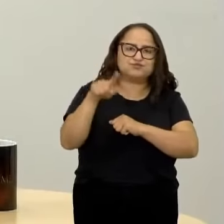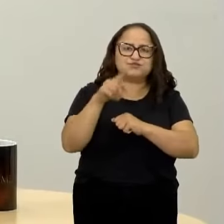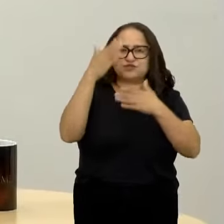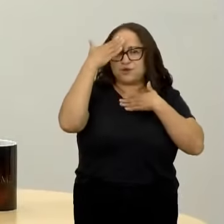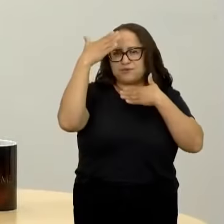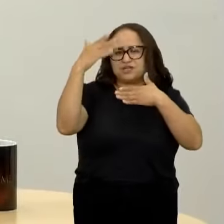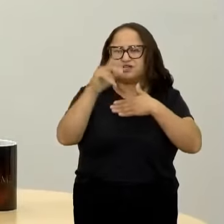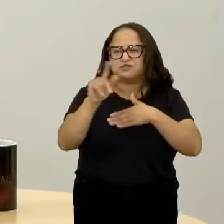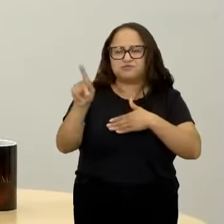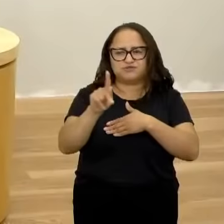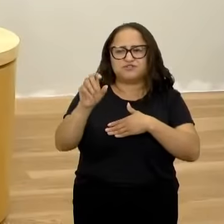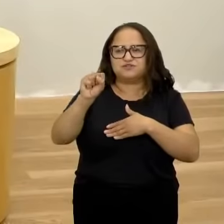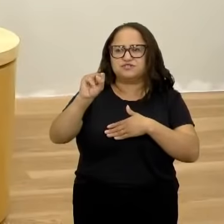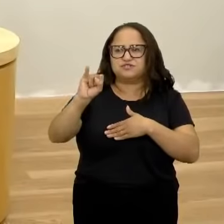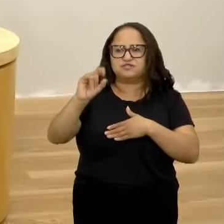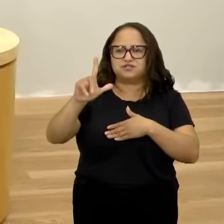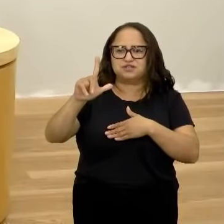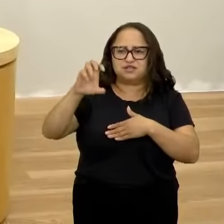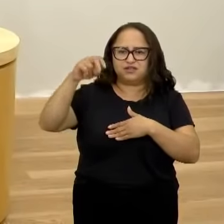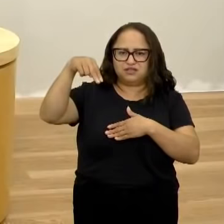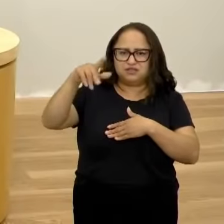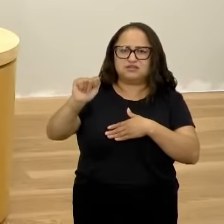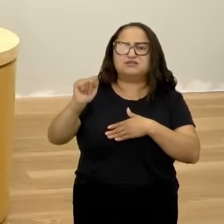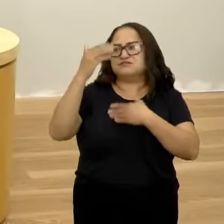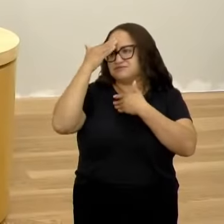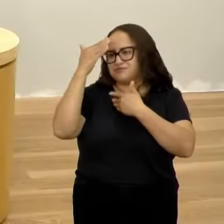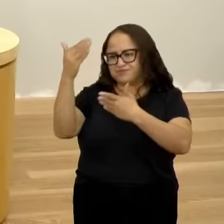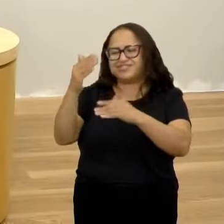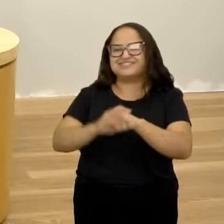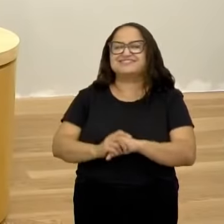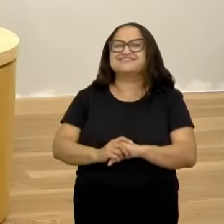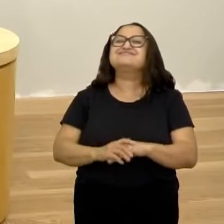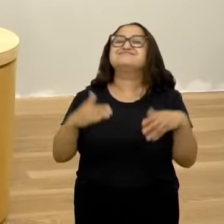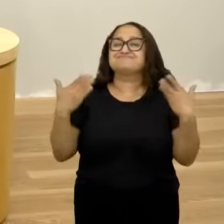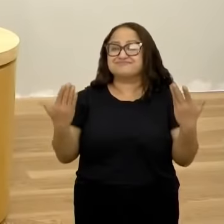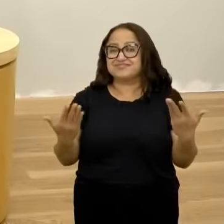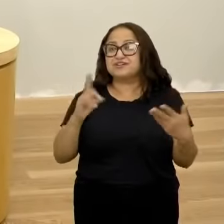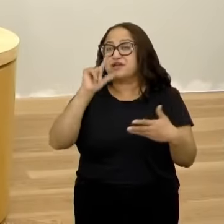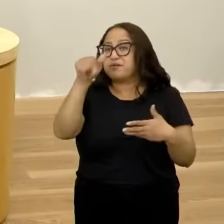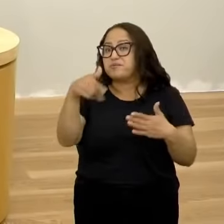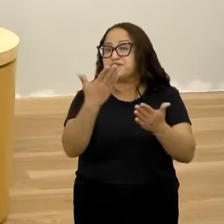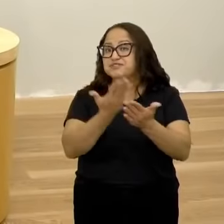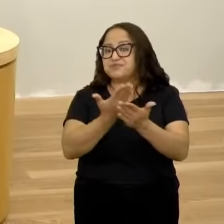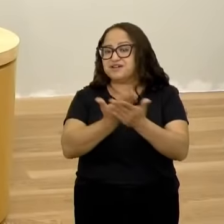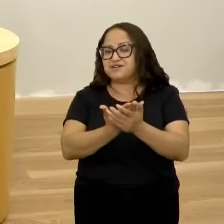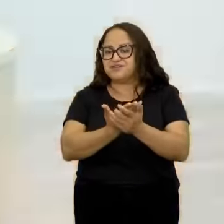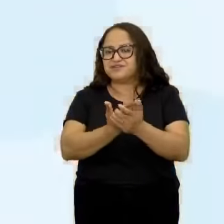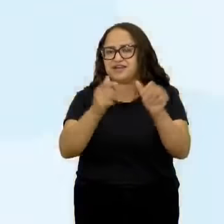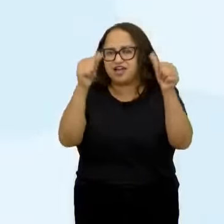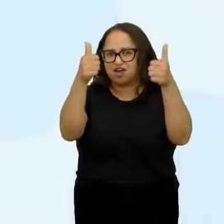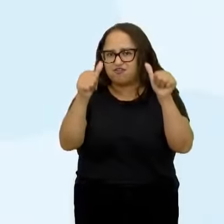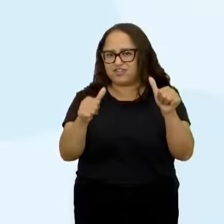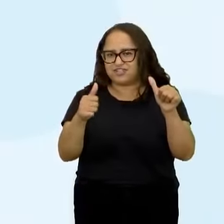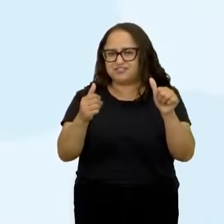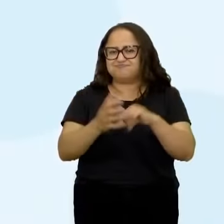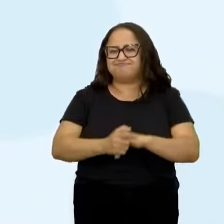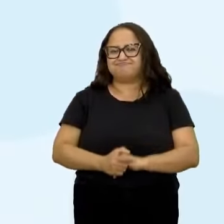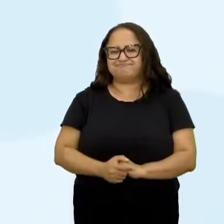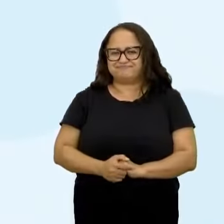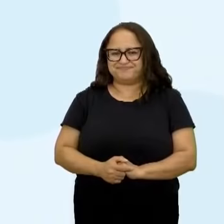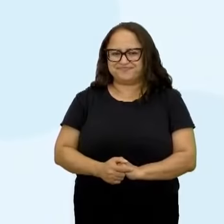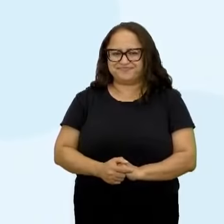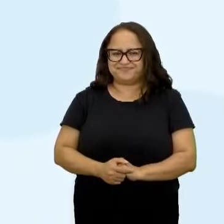Obrigado pelo seu Cilene obrigado e é isso aí gente muito obrigado até a próxima aula avalia nossa aula